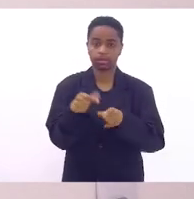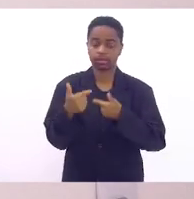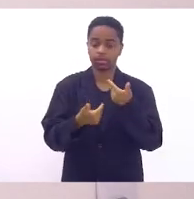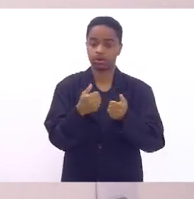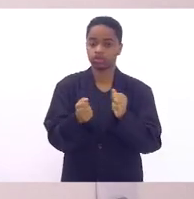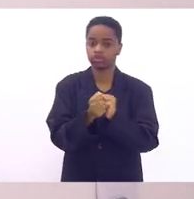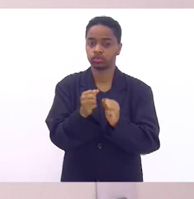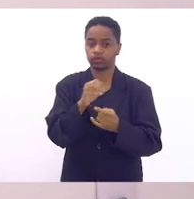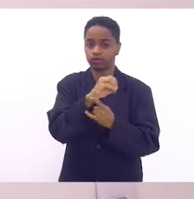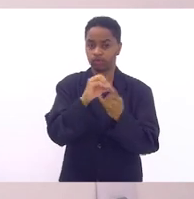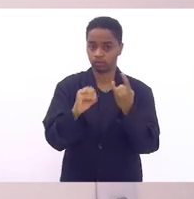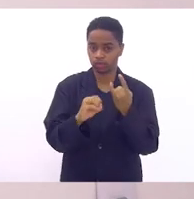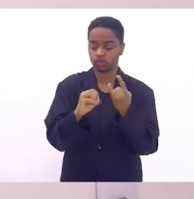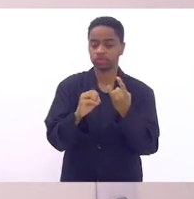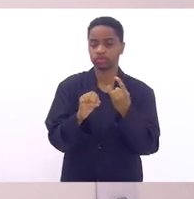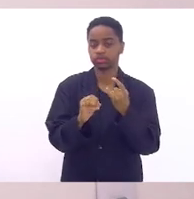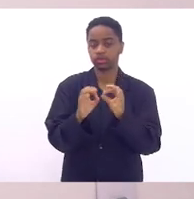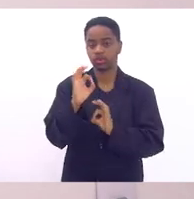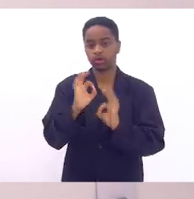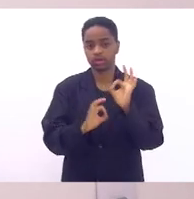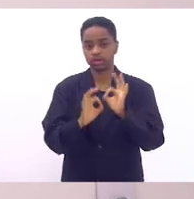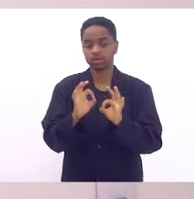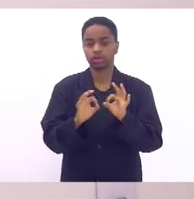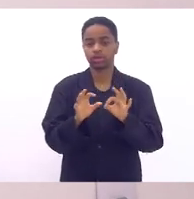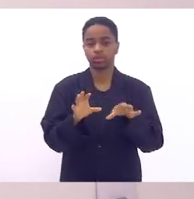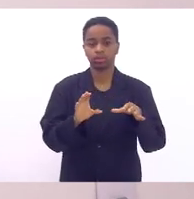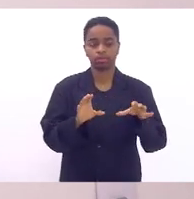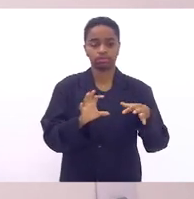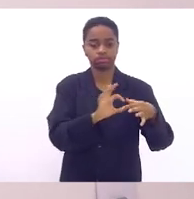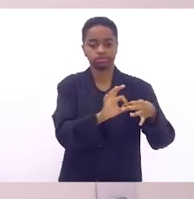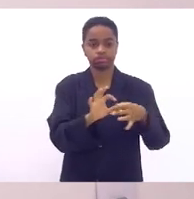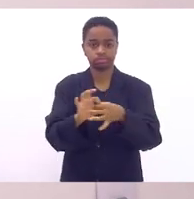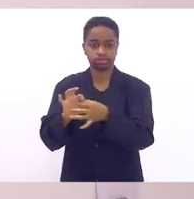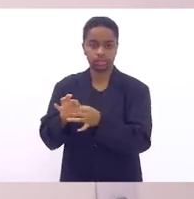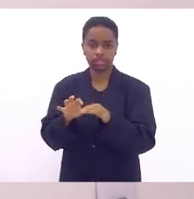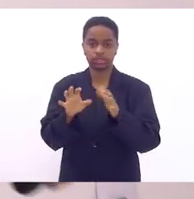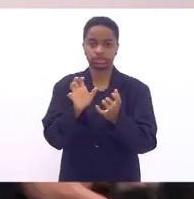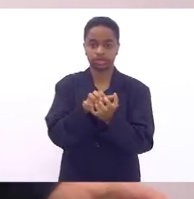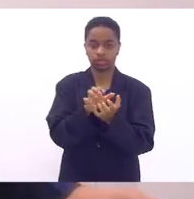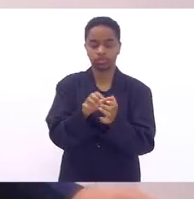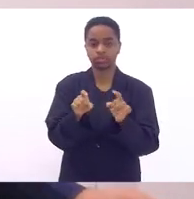implantação desse complexo Santa Cruz e todos os encadeamentos que podem